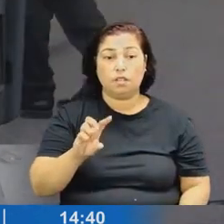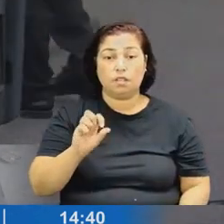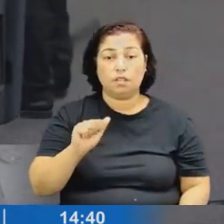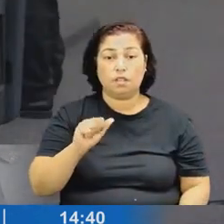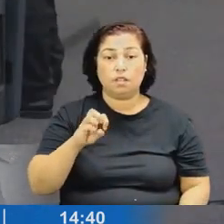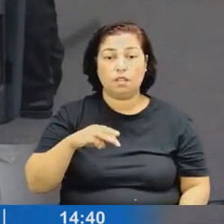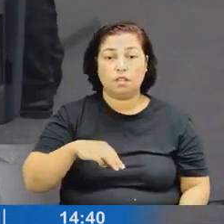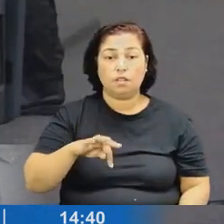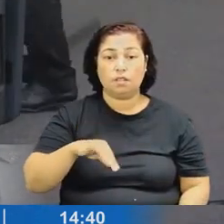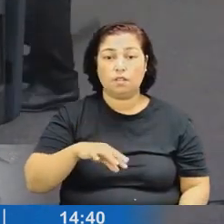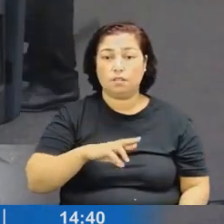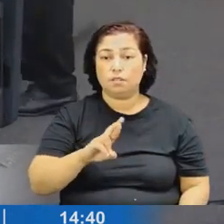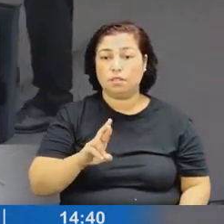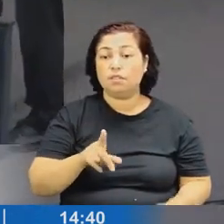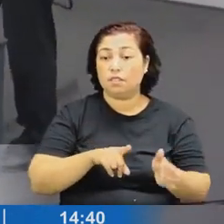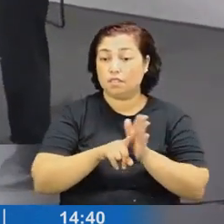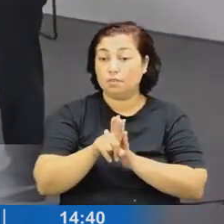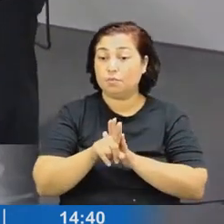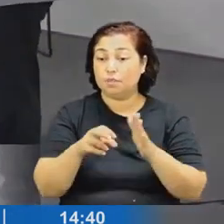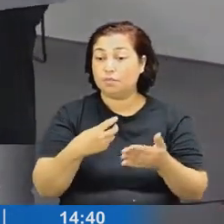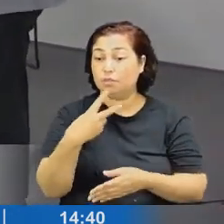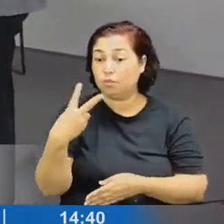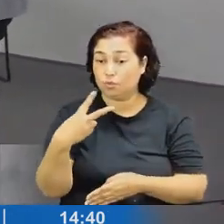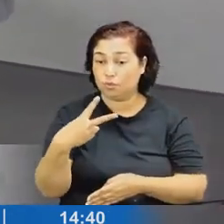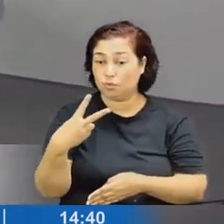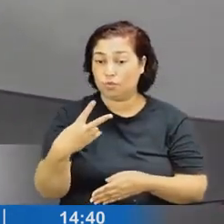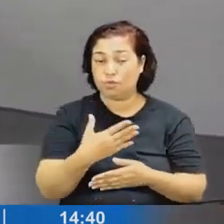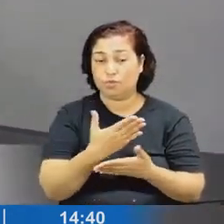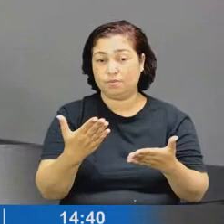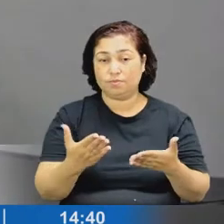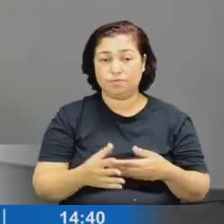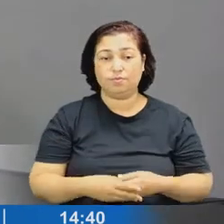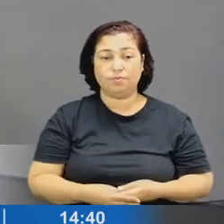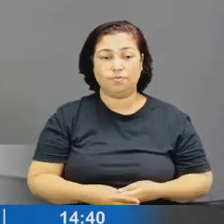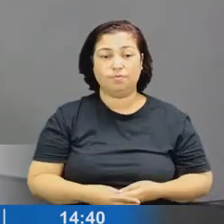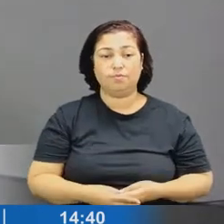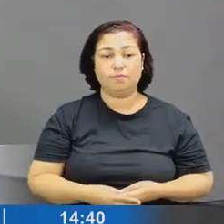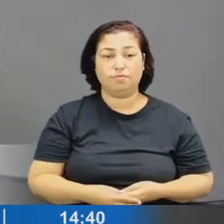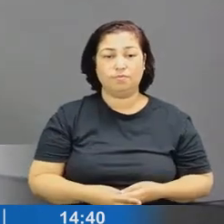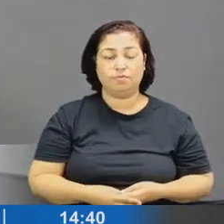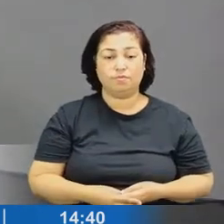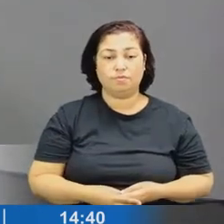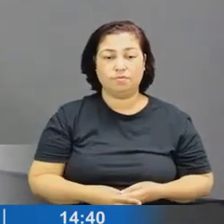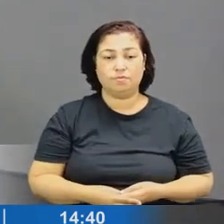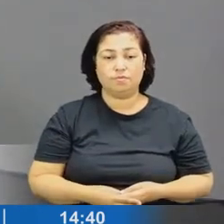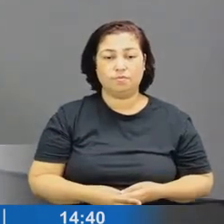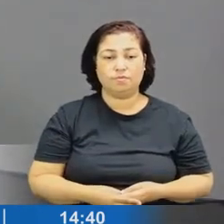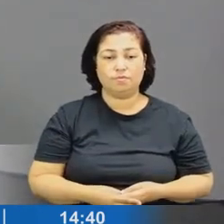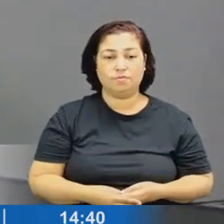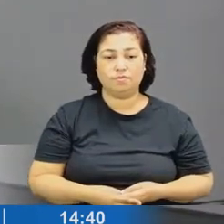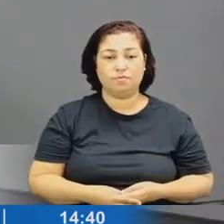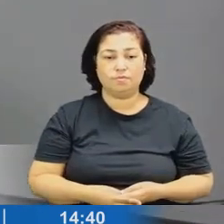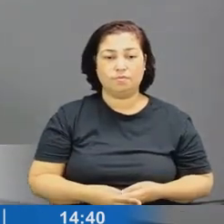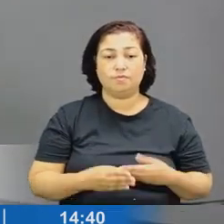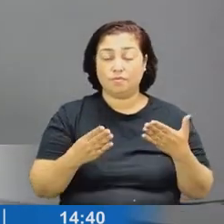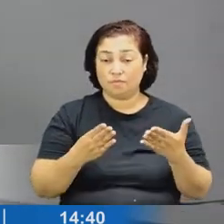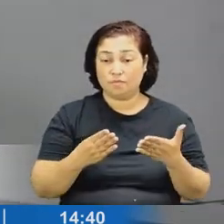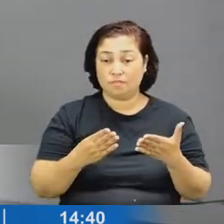vocês dois são parlamentares você e você Tô confusa você